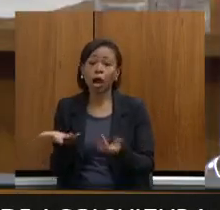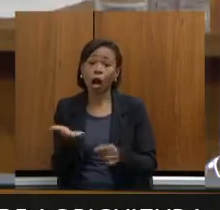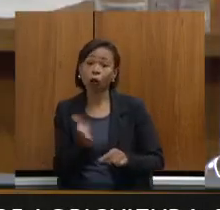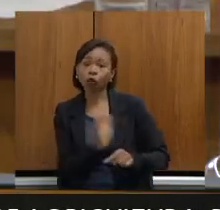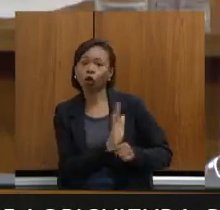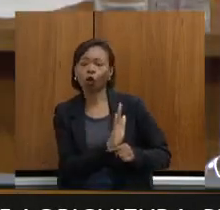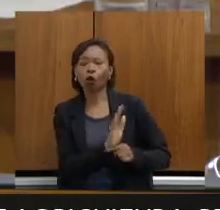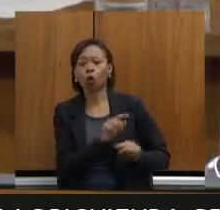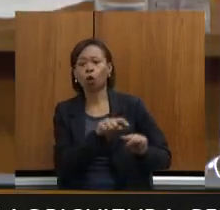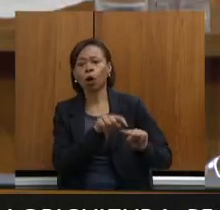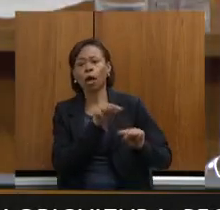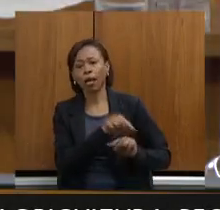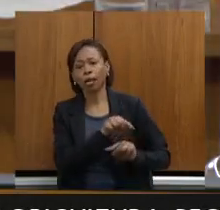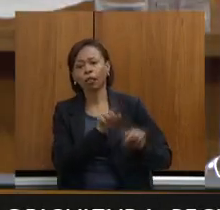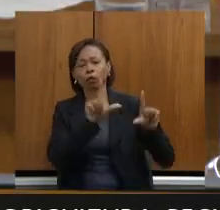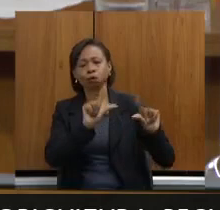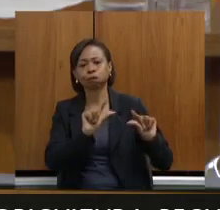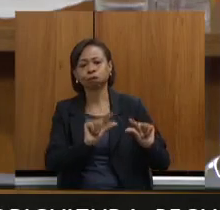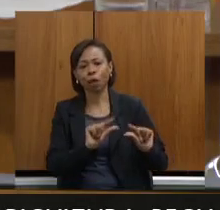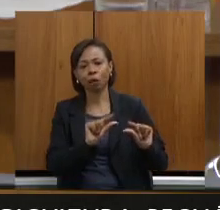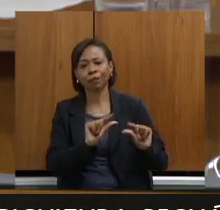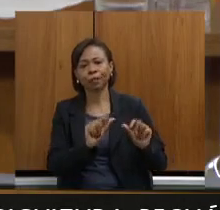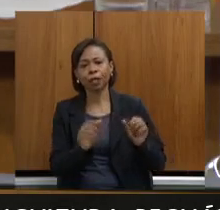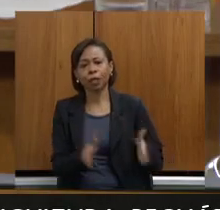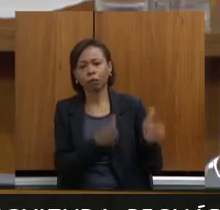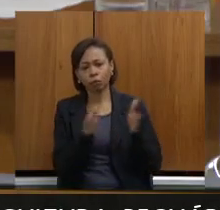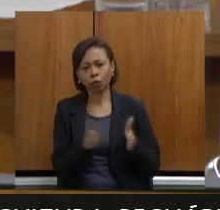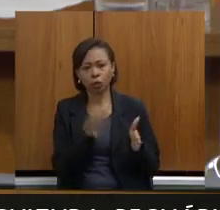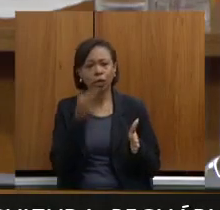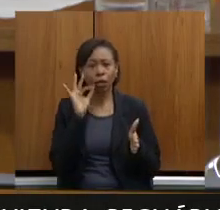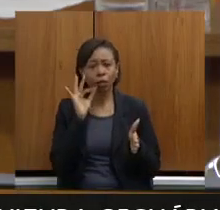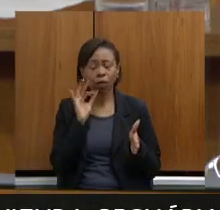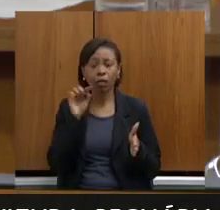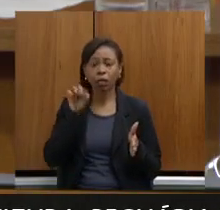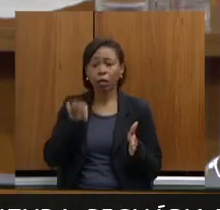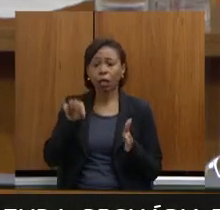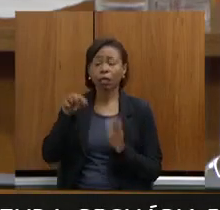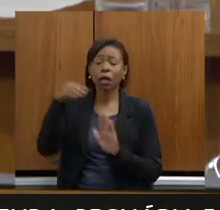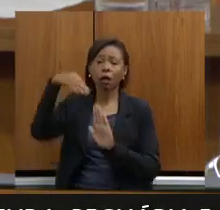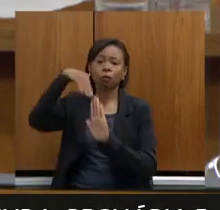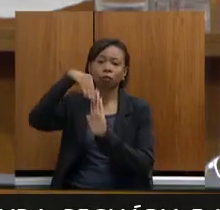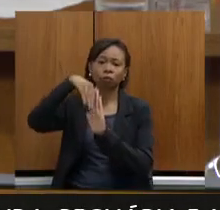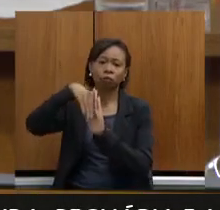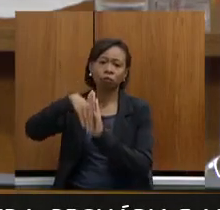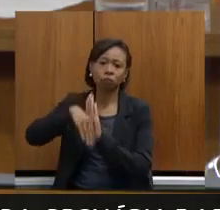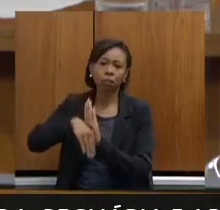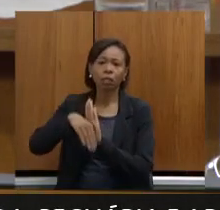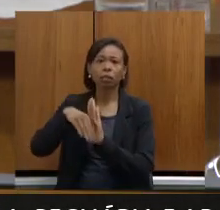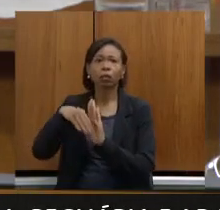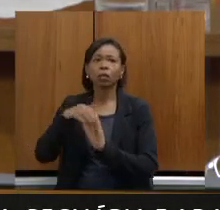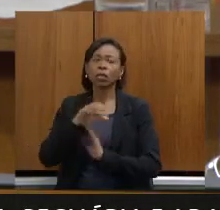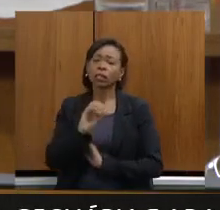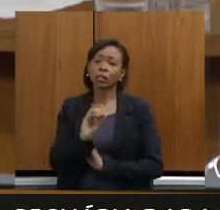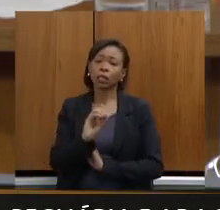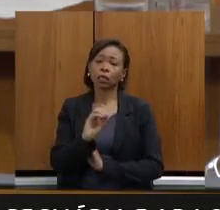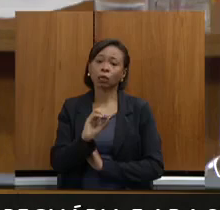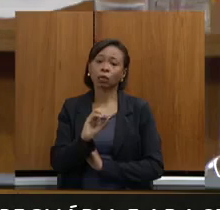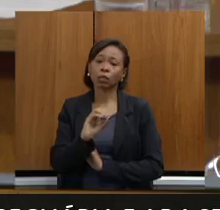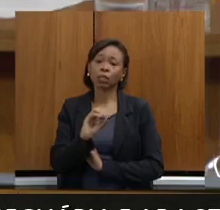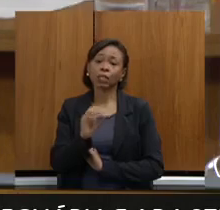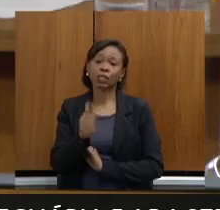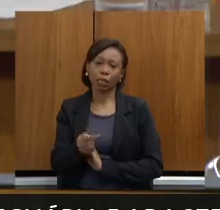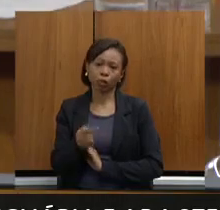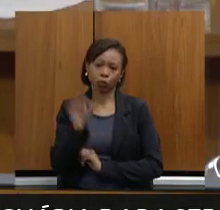da safra de café Então a queda no valor da produção agropecuária das lavouras foi só de - 07 por